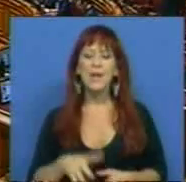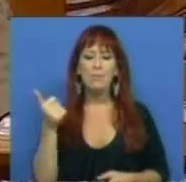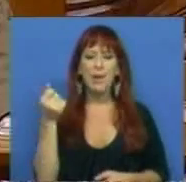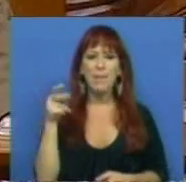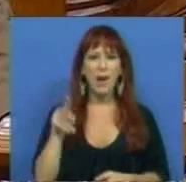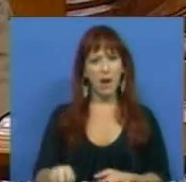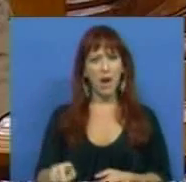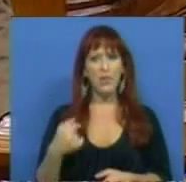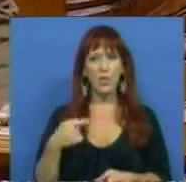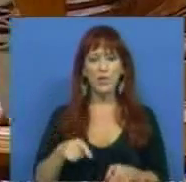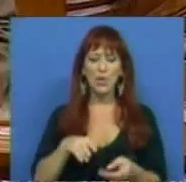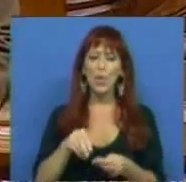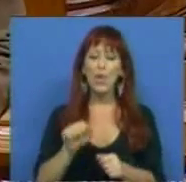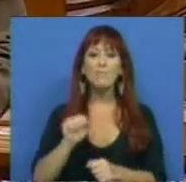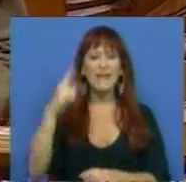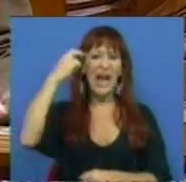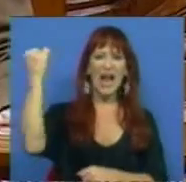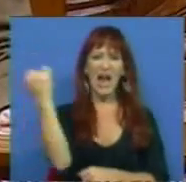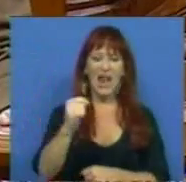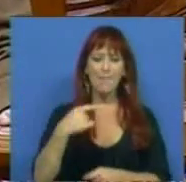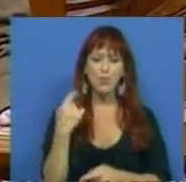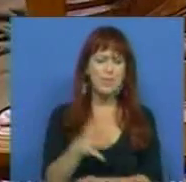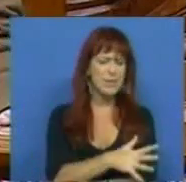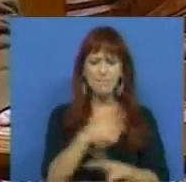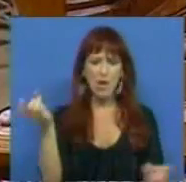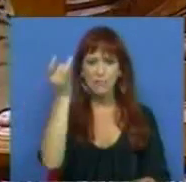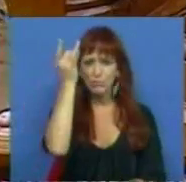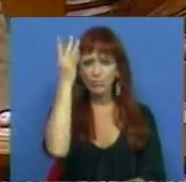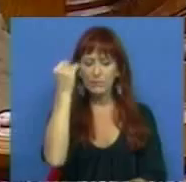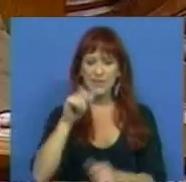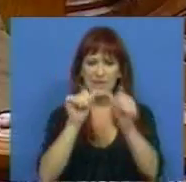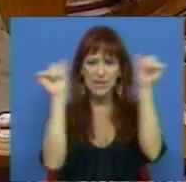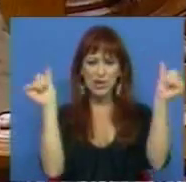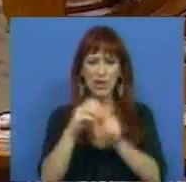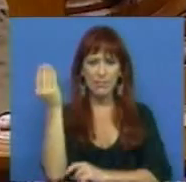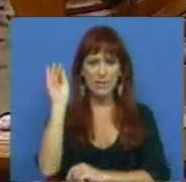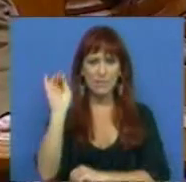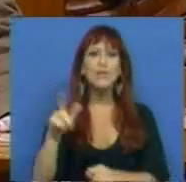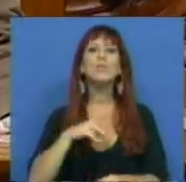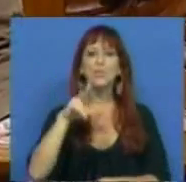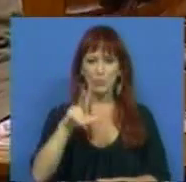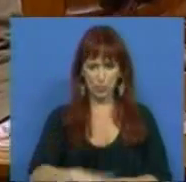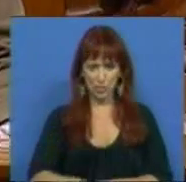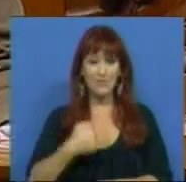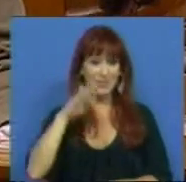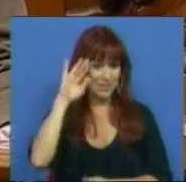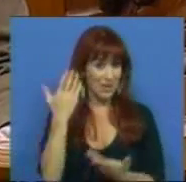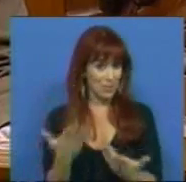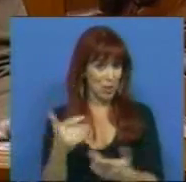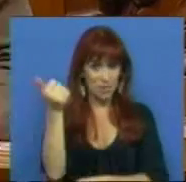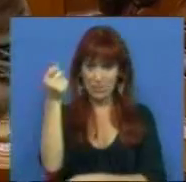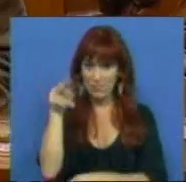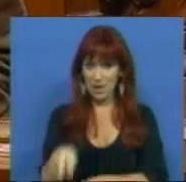O BPN foi o local do crime de uma das maiores fraudes no sistema financeiro português. Sabe-se hoje